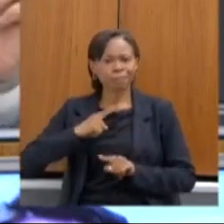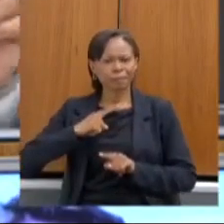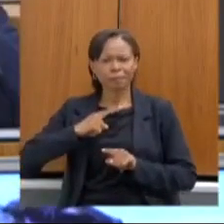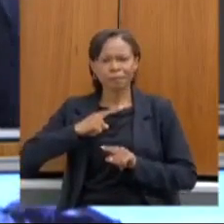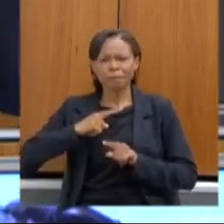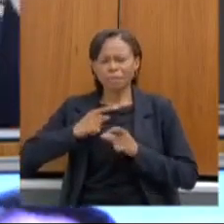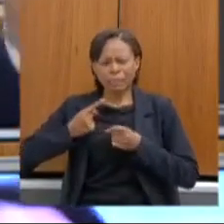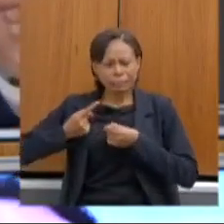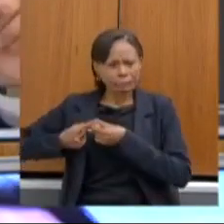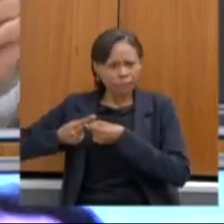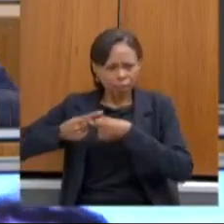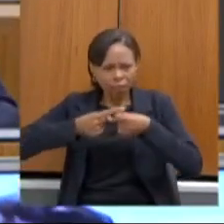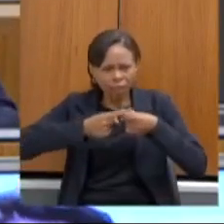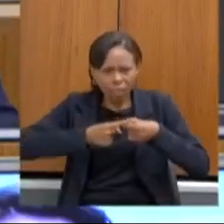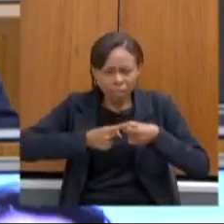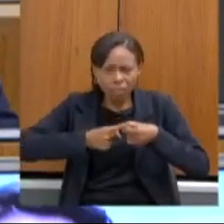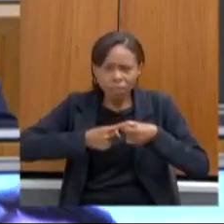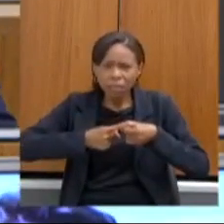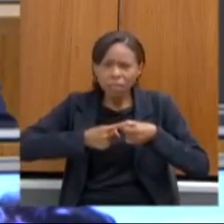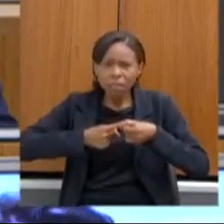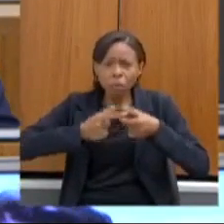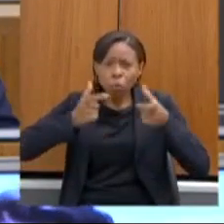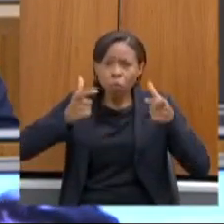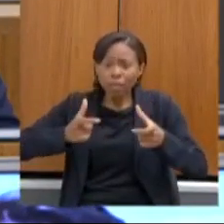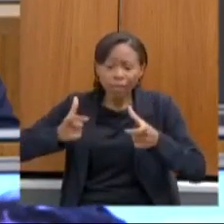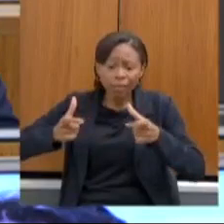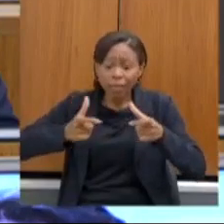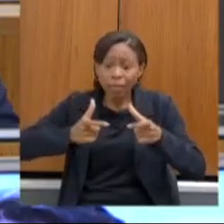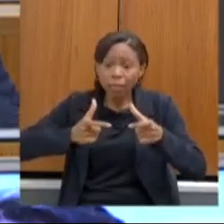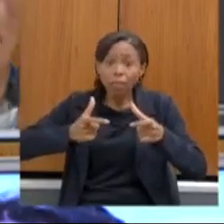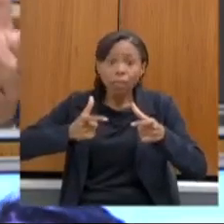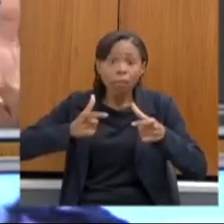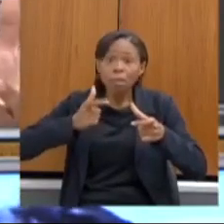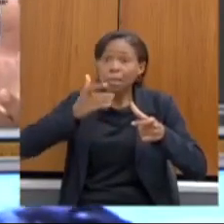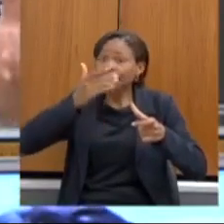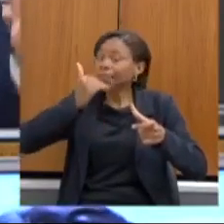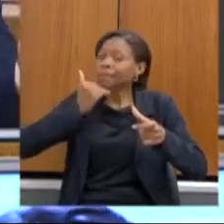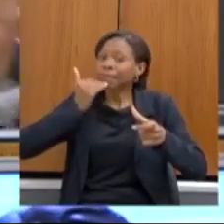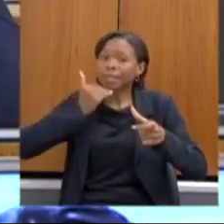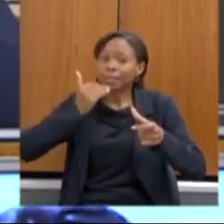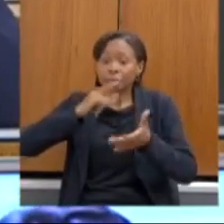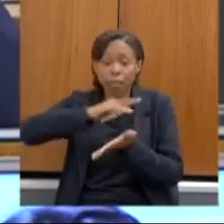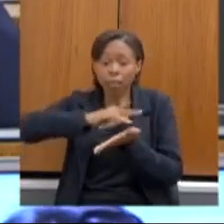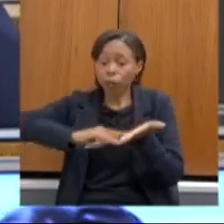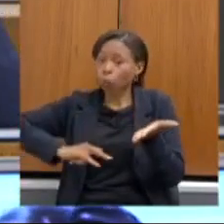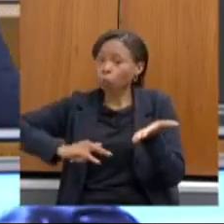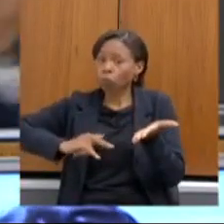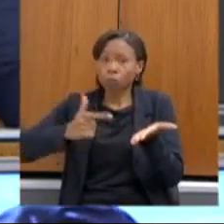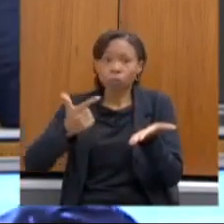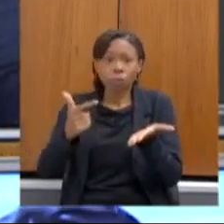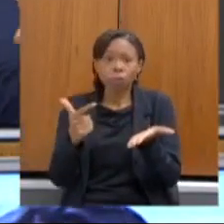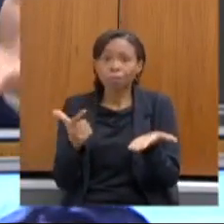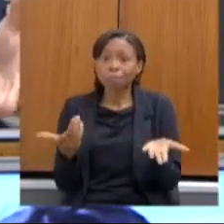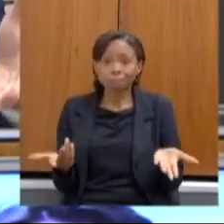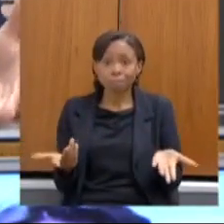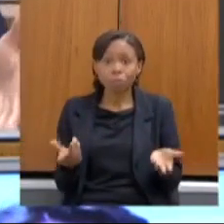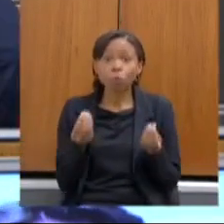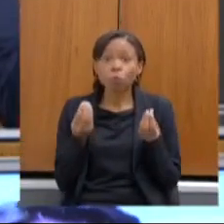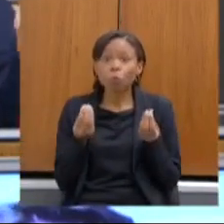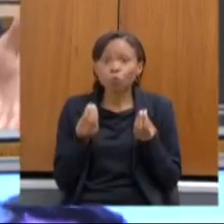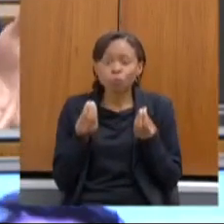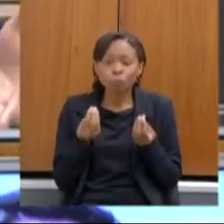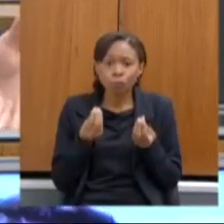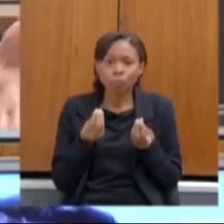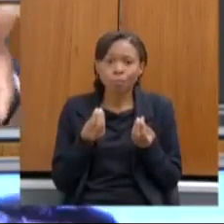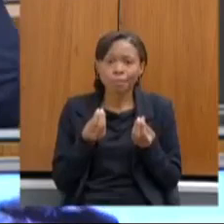inteiras em que ninguém tem título de propriedade a pergunta vocês como que a gente consegue atrair um grande investimento